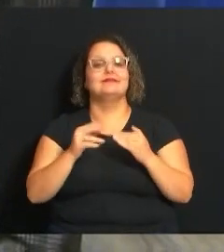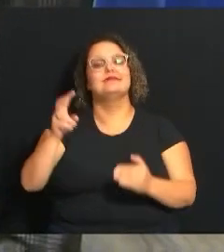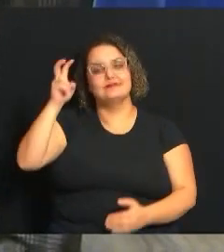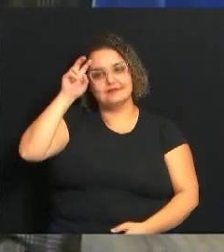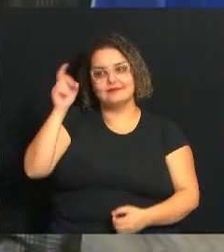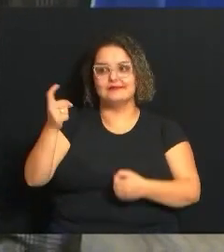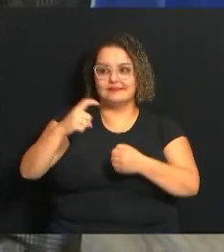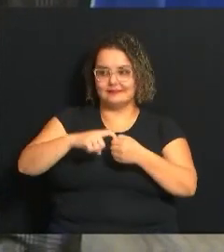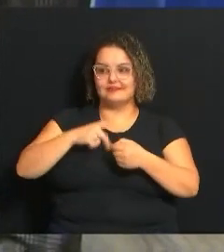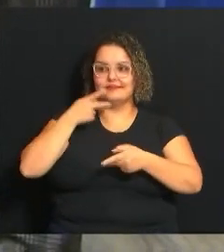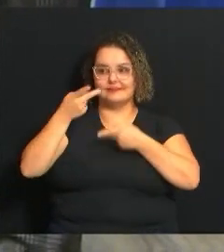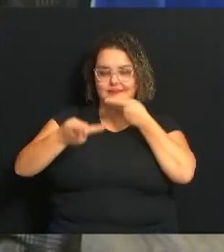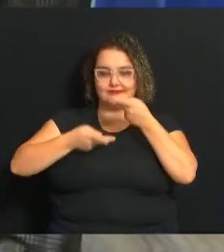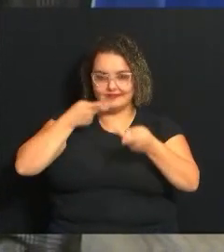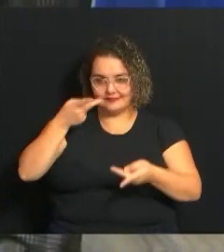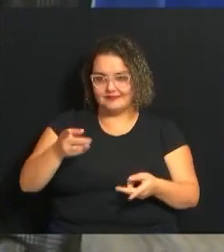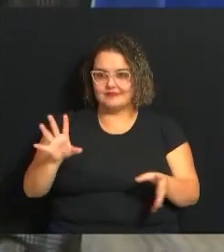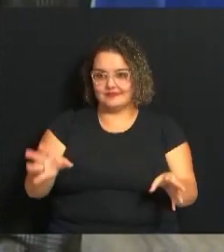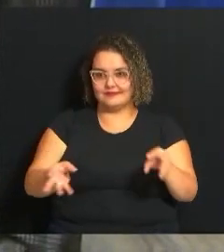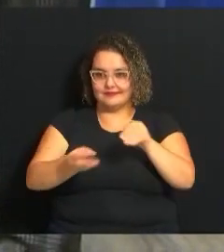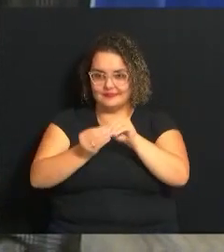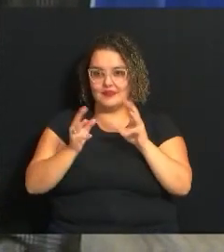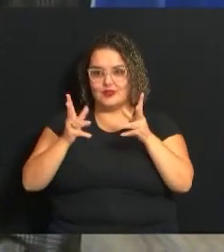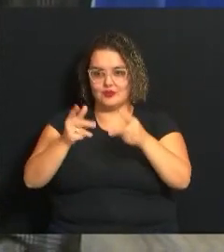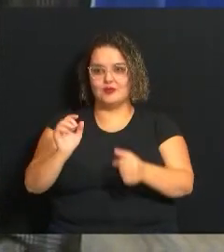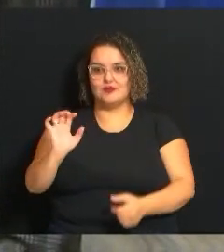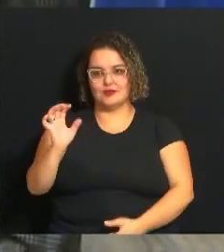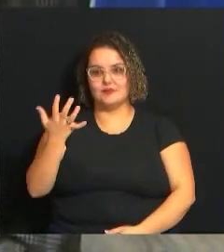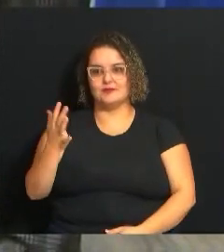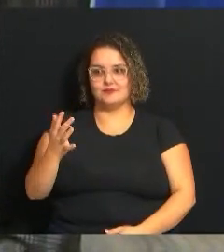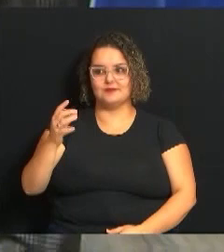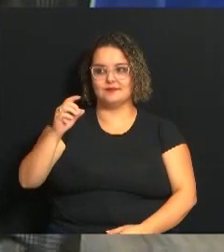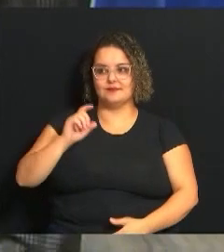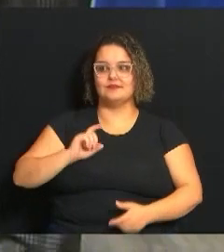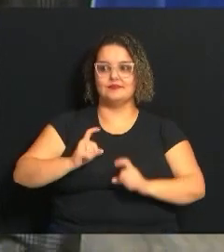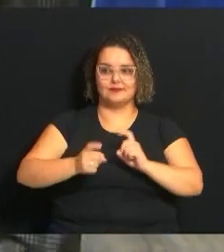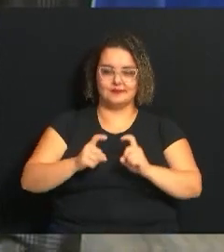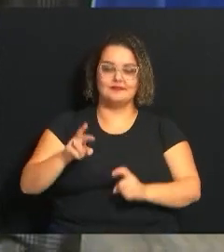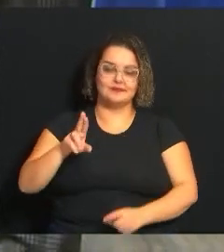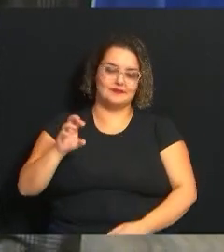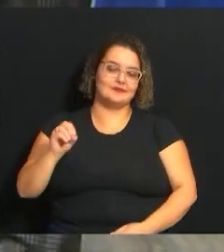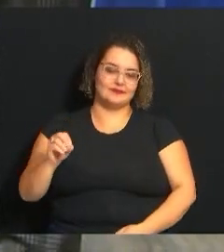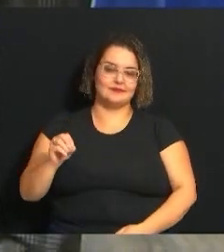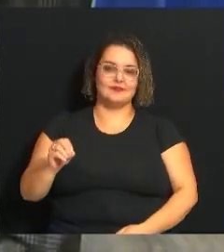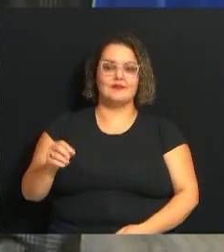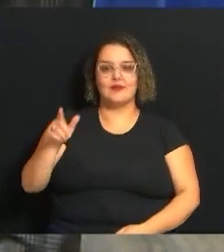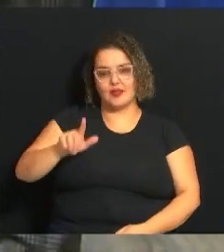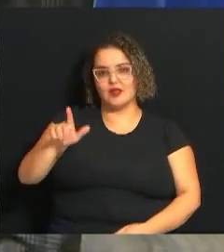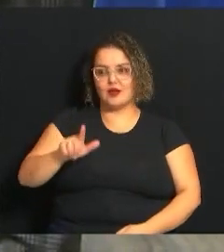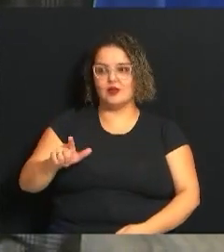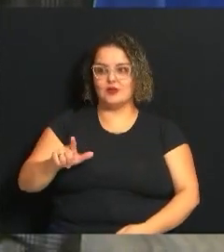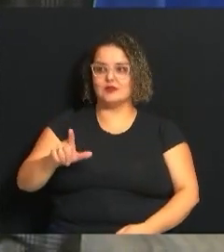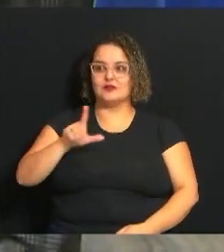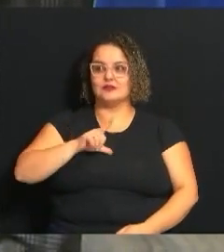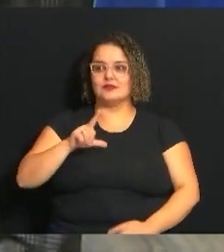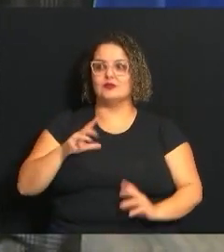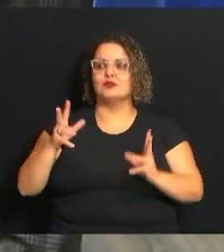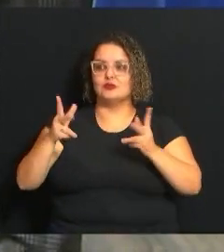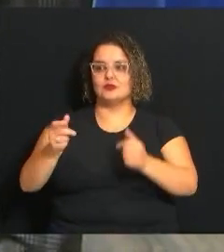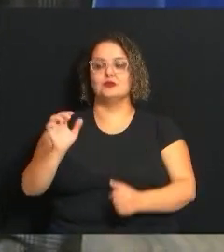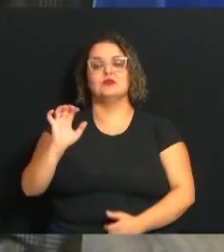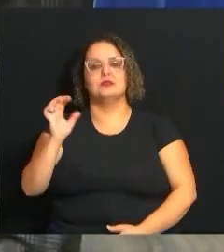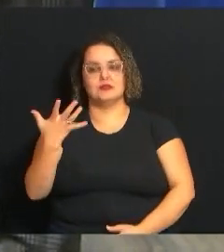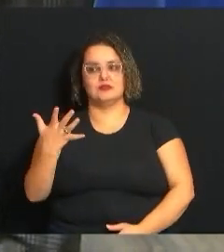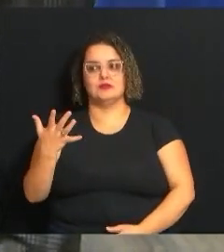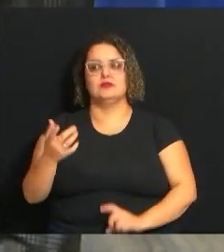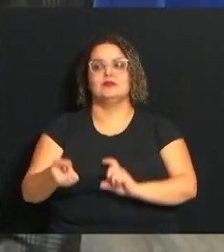volta contando aí um resumo de tudo que aconteceu na reunião ordinária e, claro, a gente traz também tudo o que acontece nas reuniões